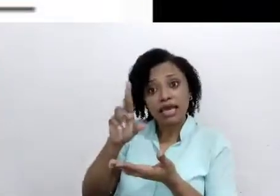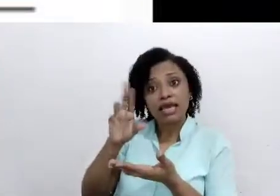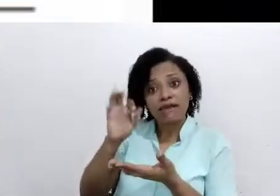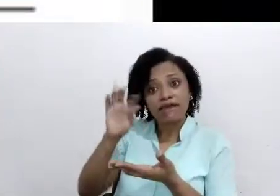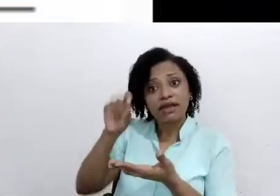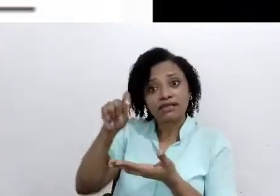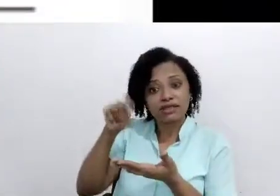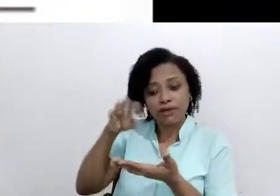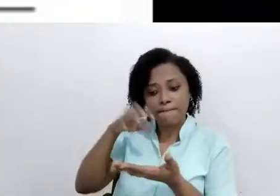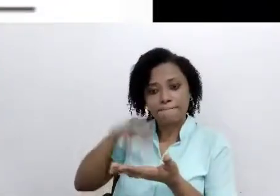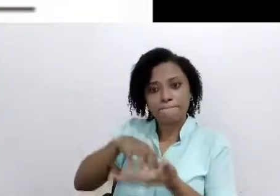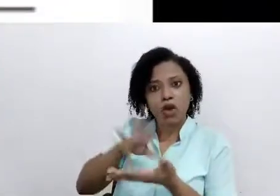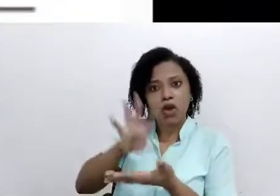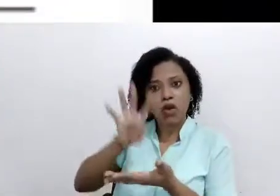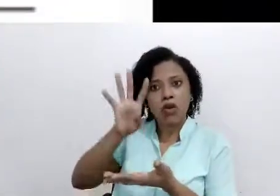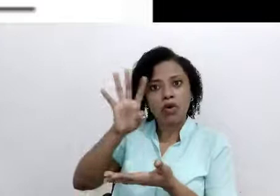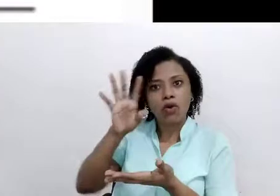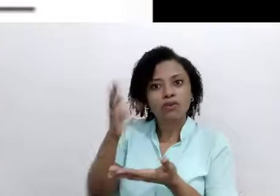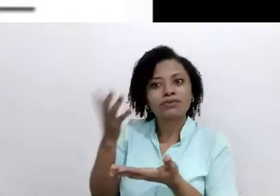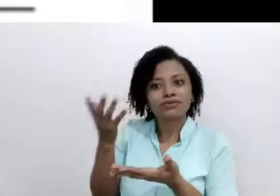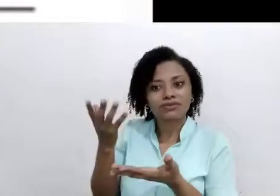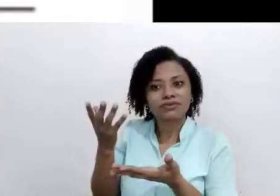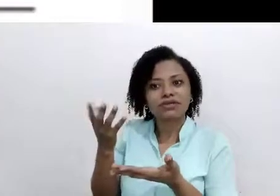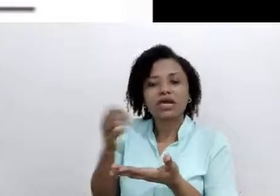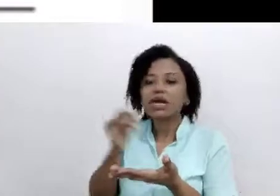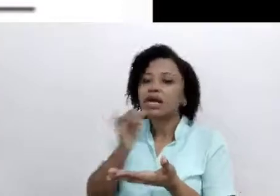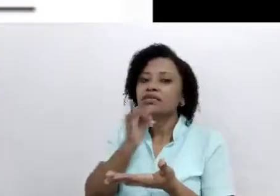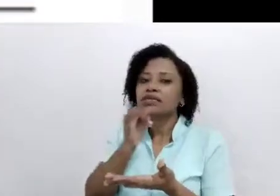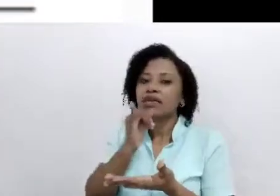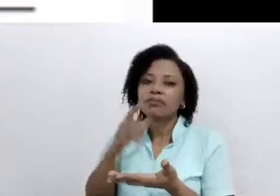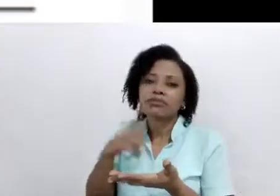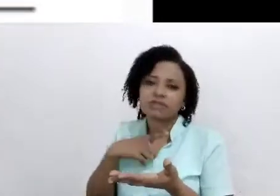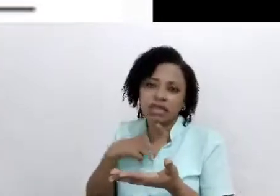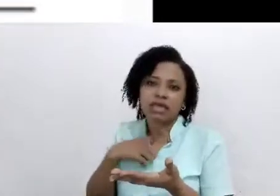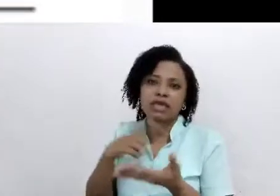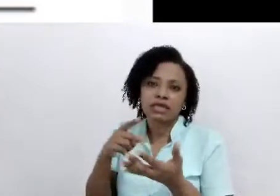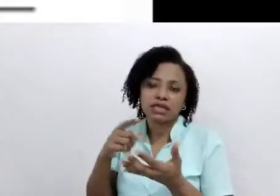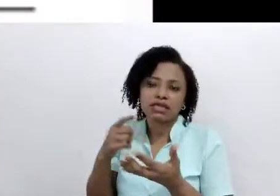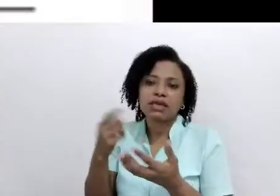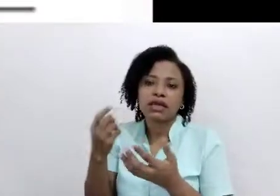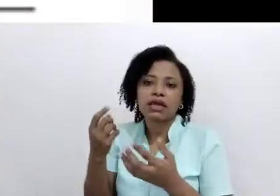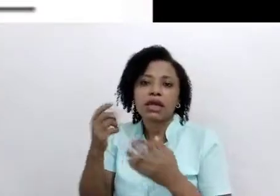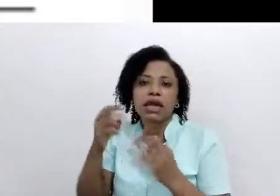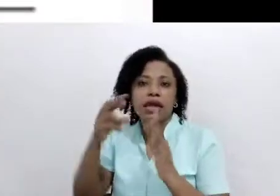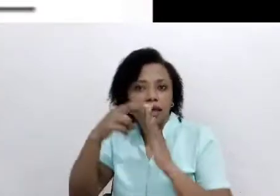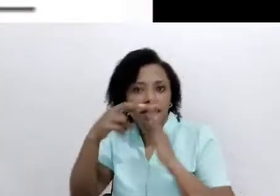da reflexão. E para a reflexão, a gente tem algumas leis.